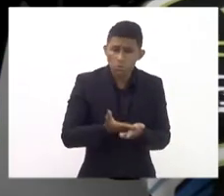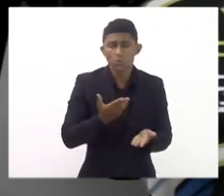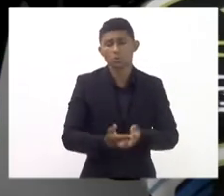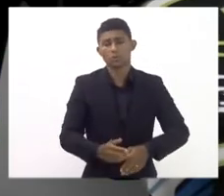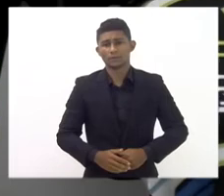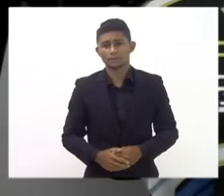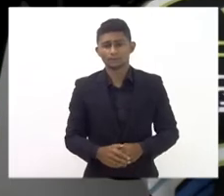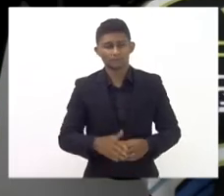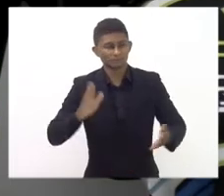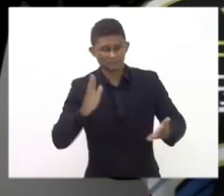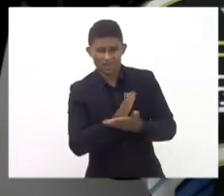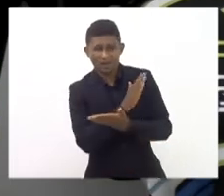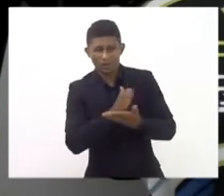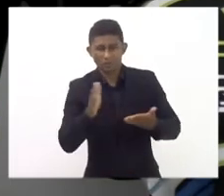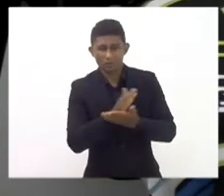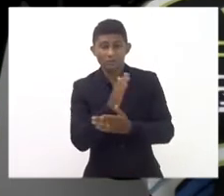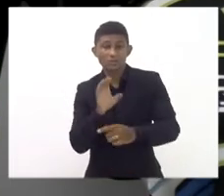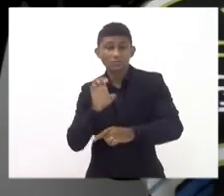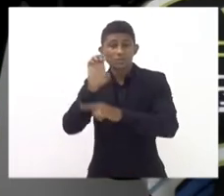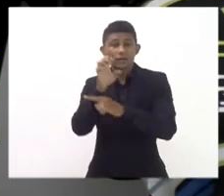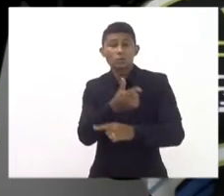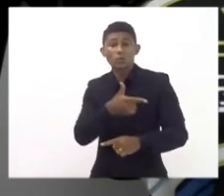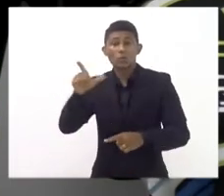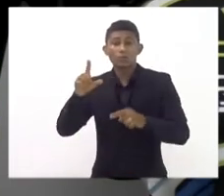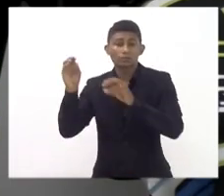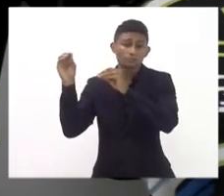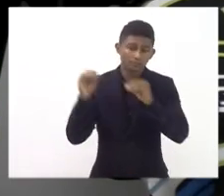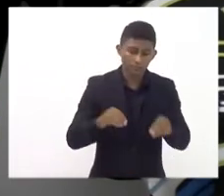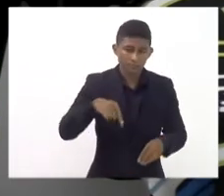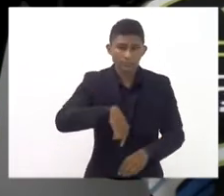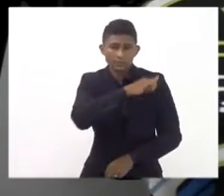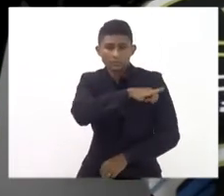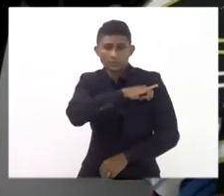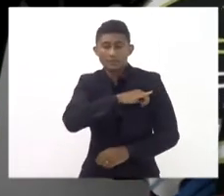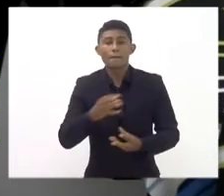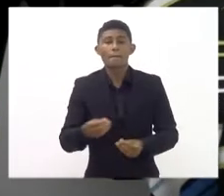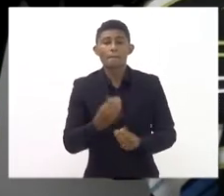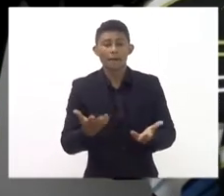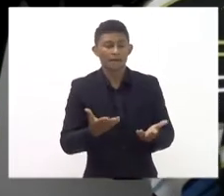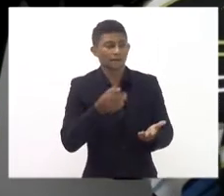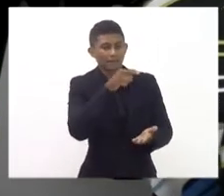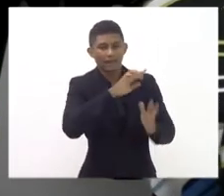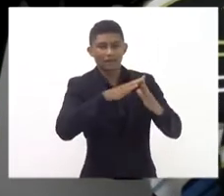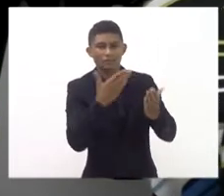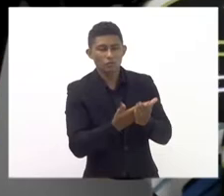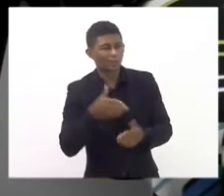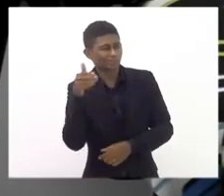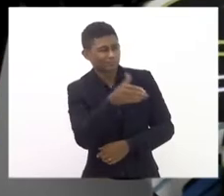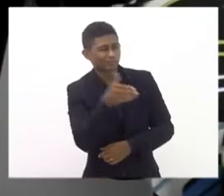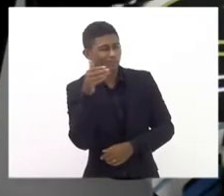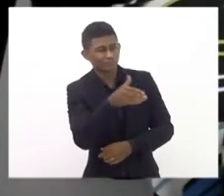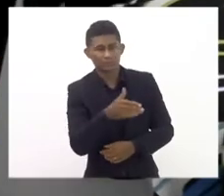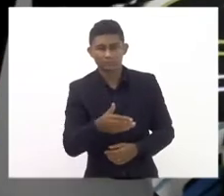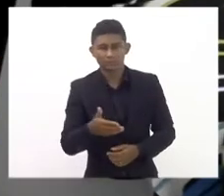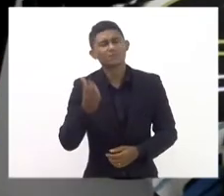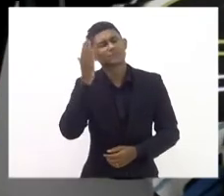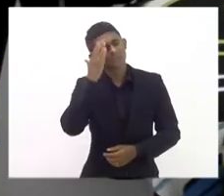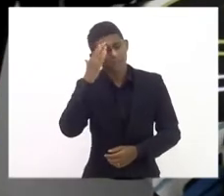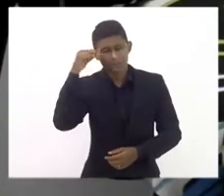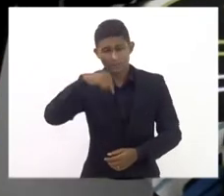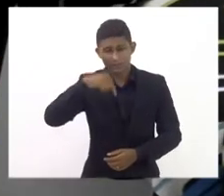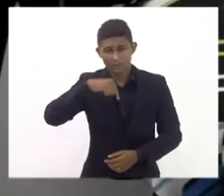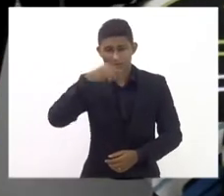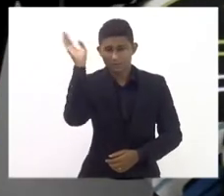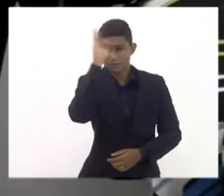vieram de outros estados só para estarem aqui no Rio de Janeiro cursando a Martins Pena. Todo mundo sabe que não é fácil estudar em um país como o nosso, a